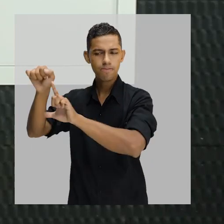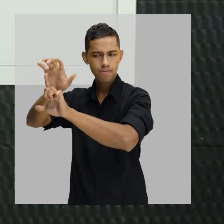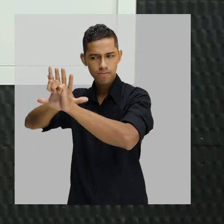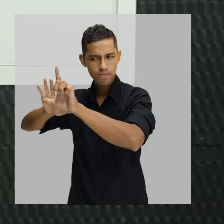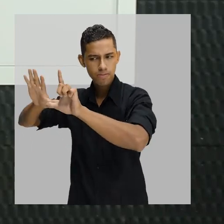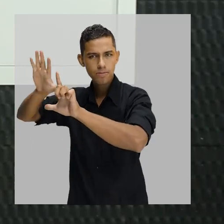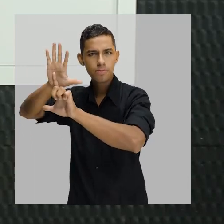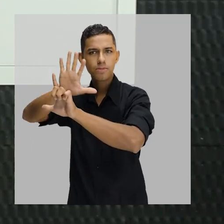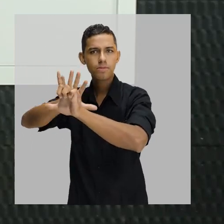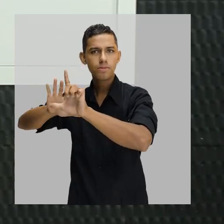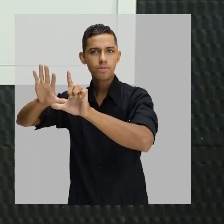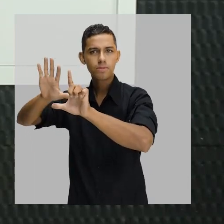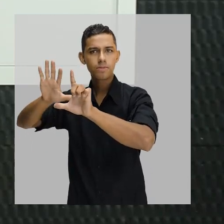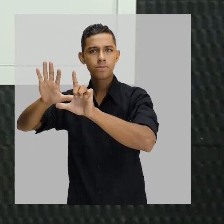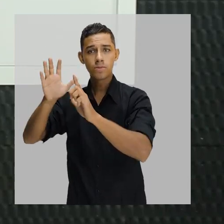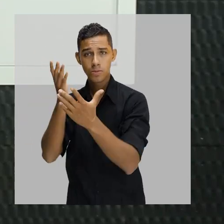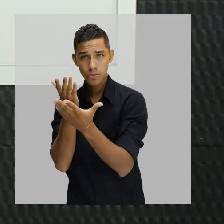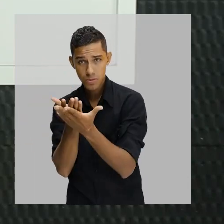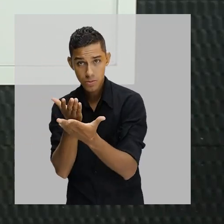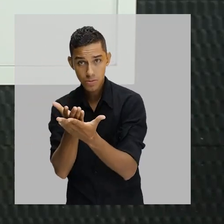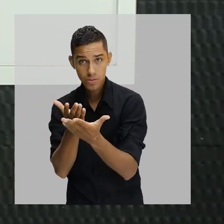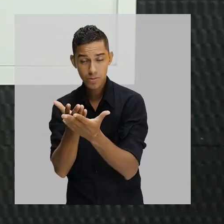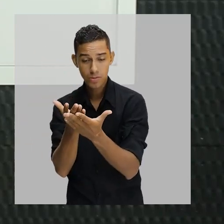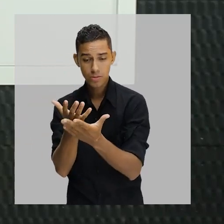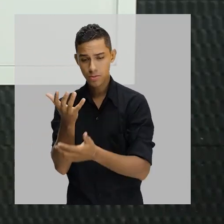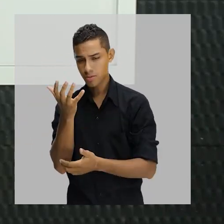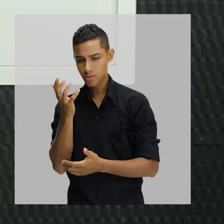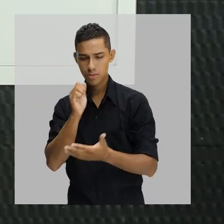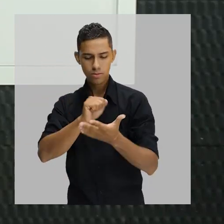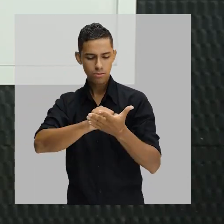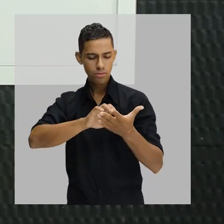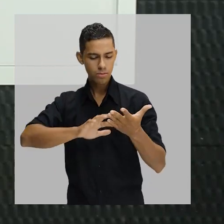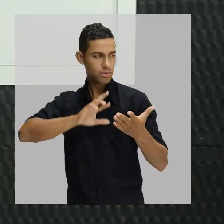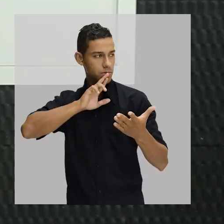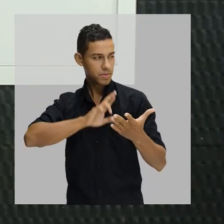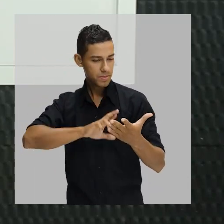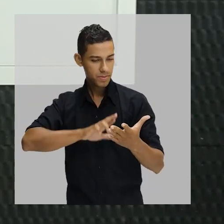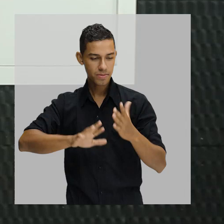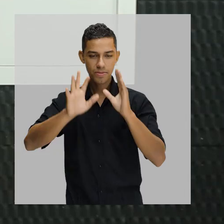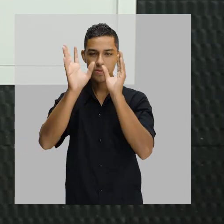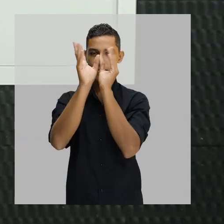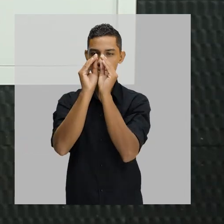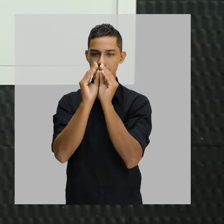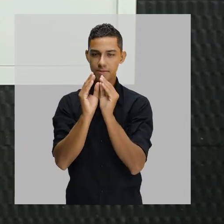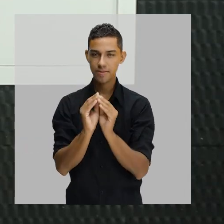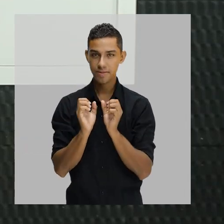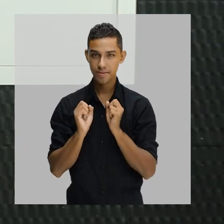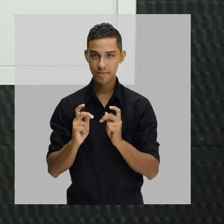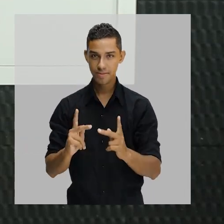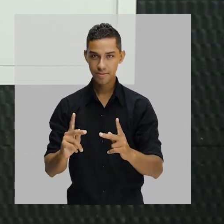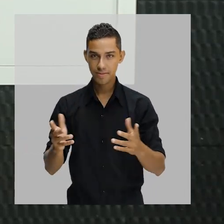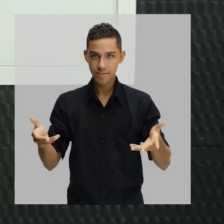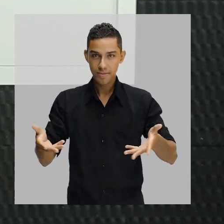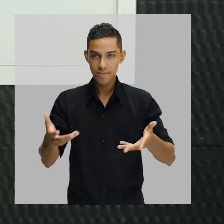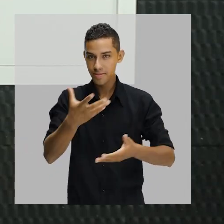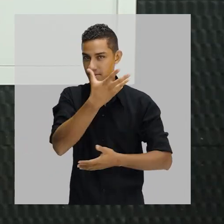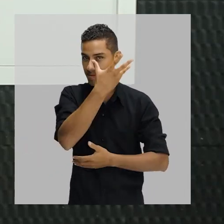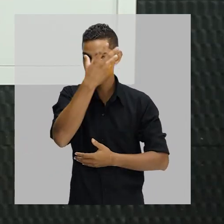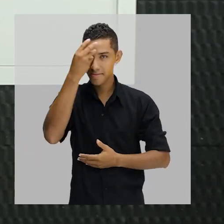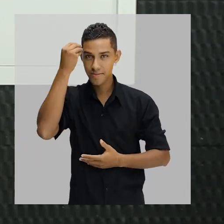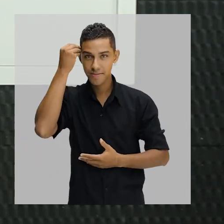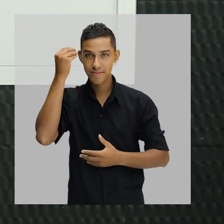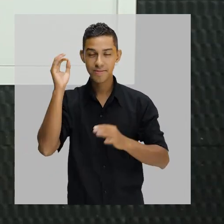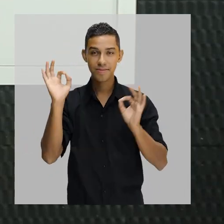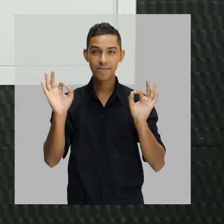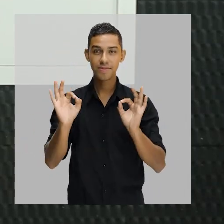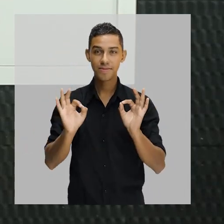né? Que você tenha perdido ou queira simplesmente fazer uma revisão, tá ok? Então, não esqueçam. Lá na plataforma